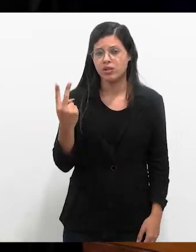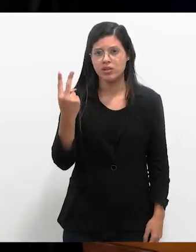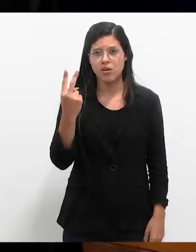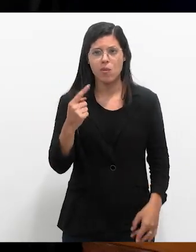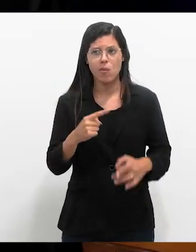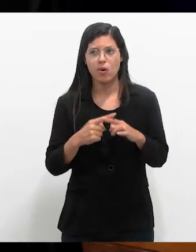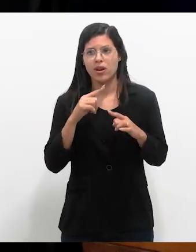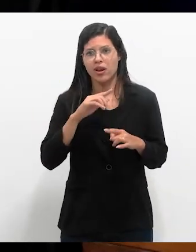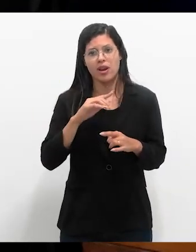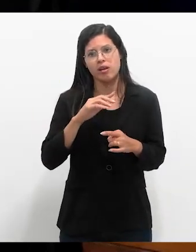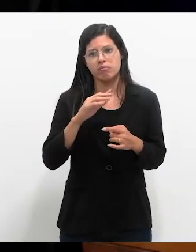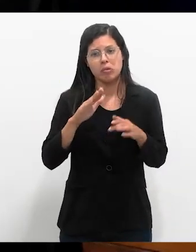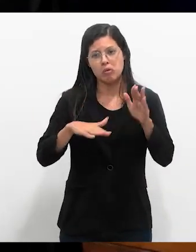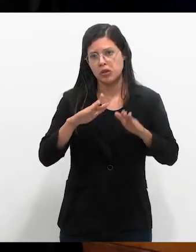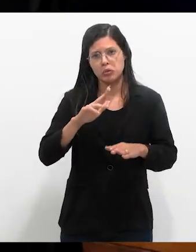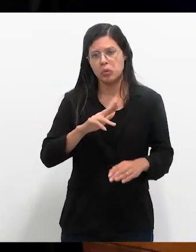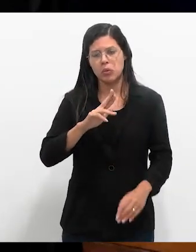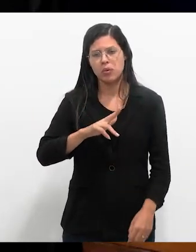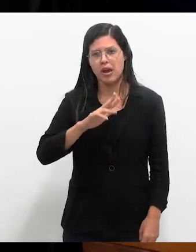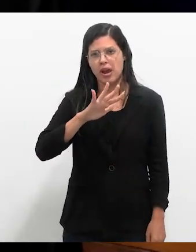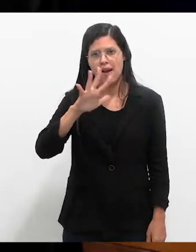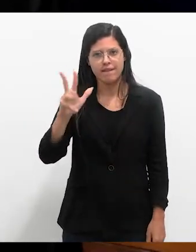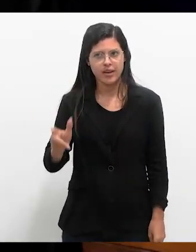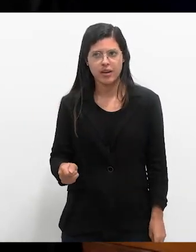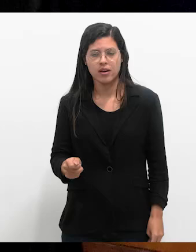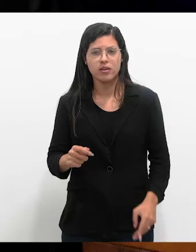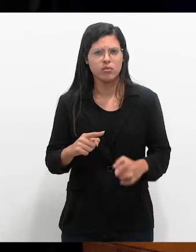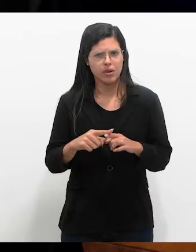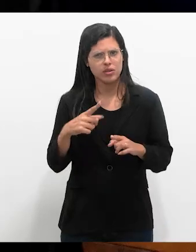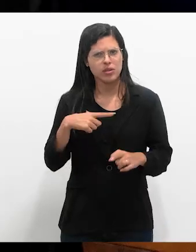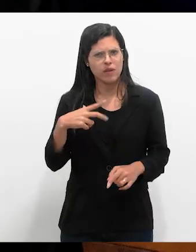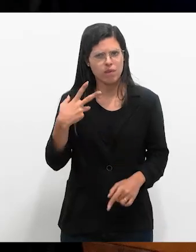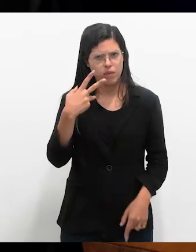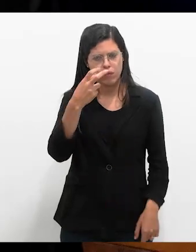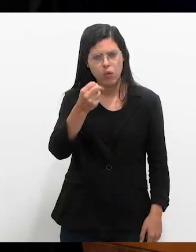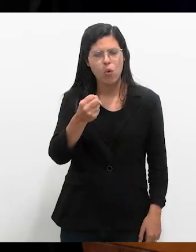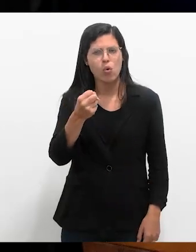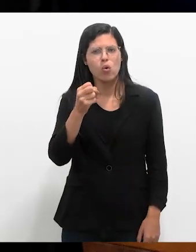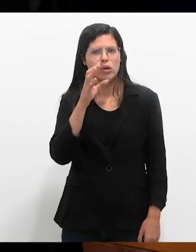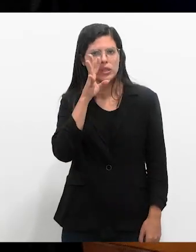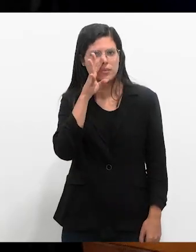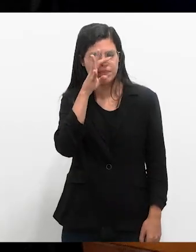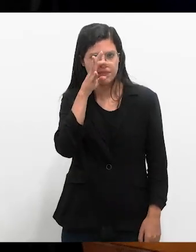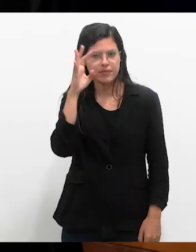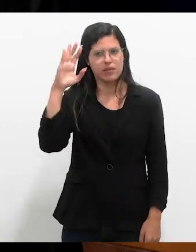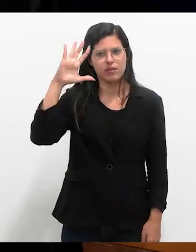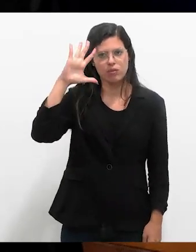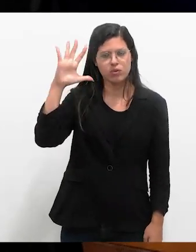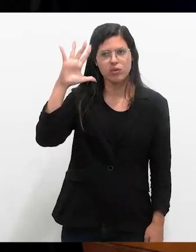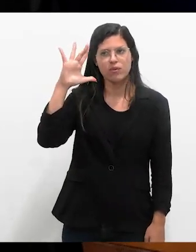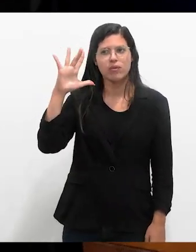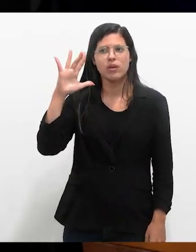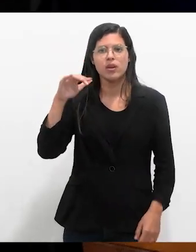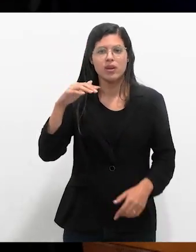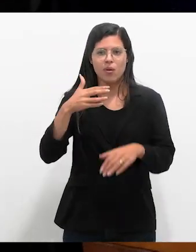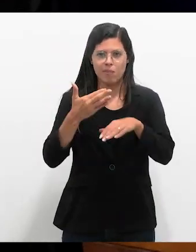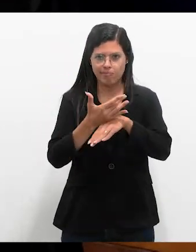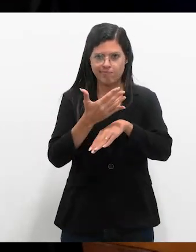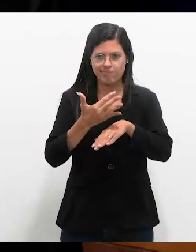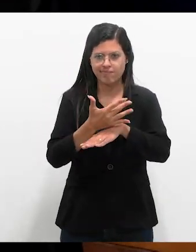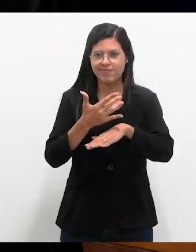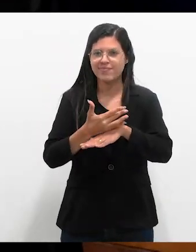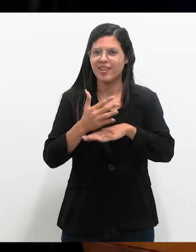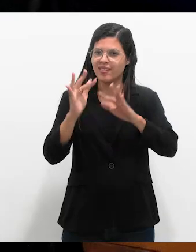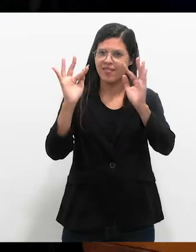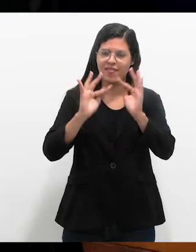ainda por não serem africanos, talvez, mas que levaram com muita força e muita garra essa filosofia. Então, Paraíso do